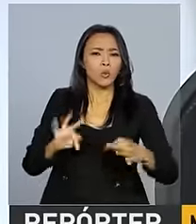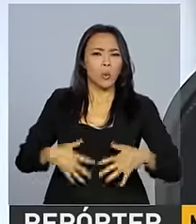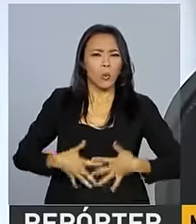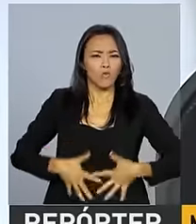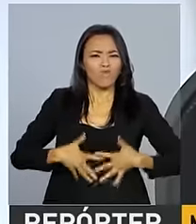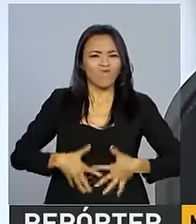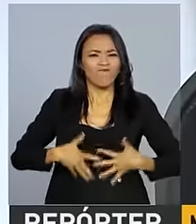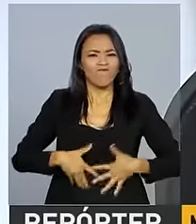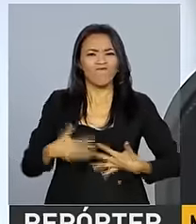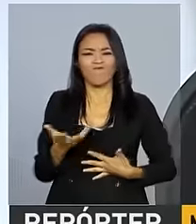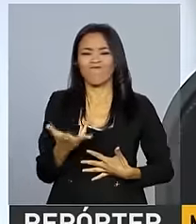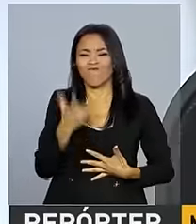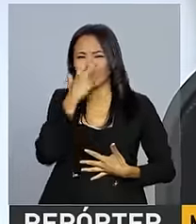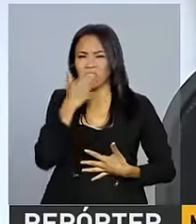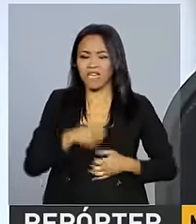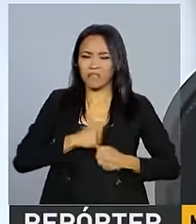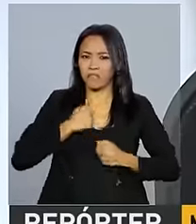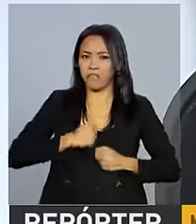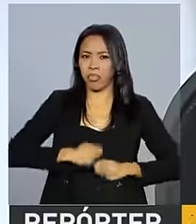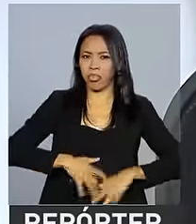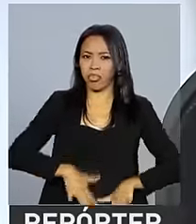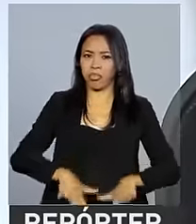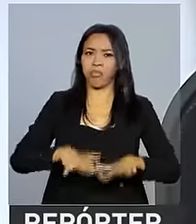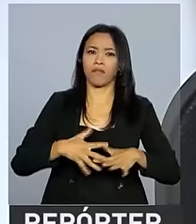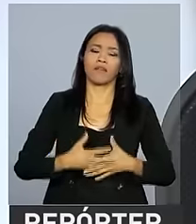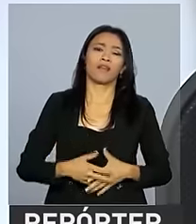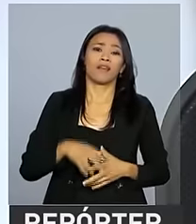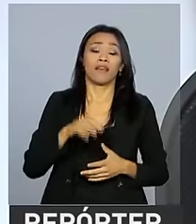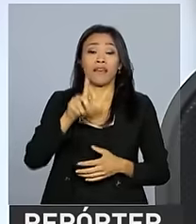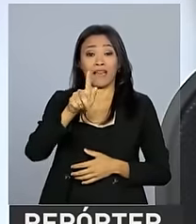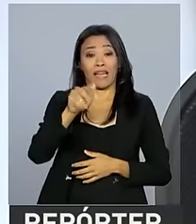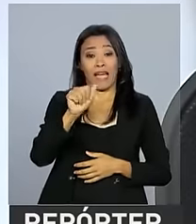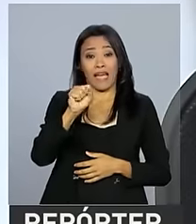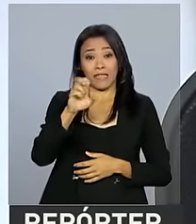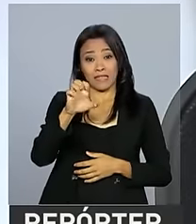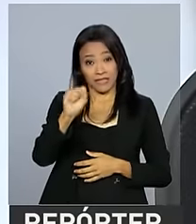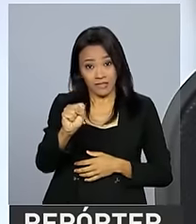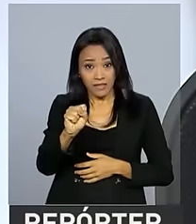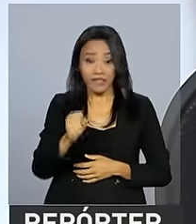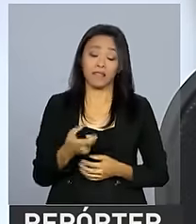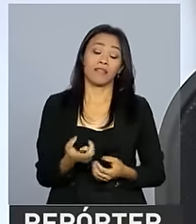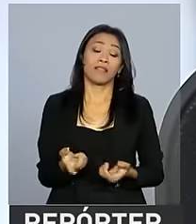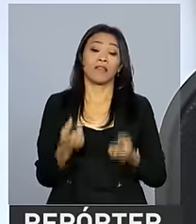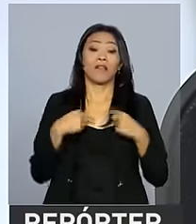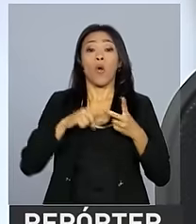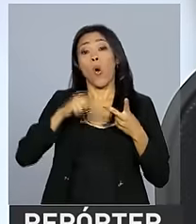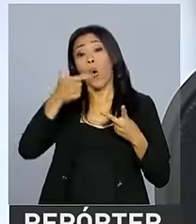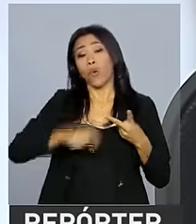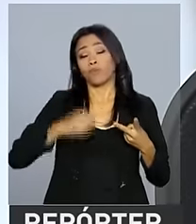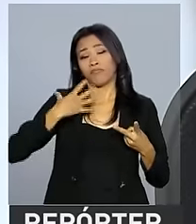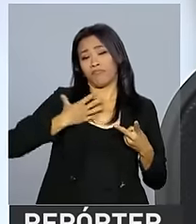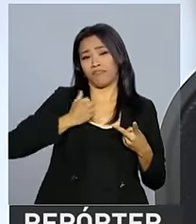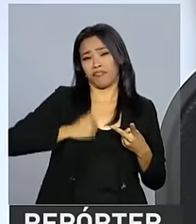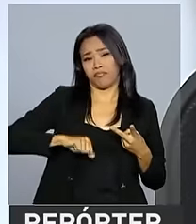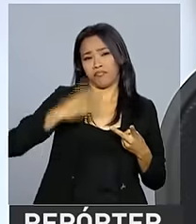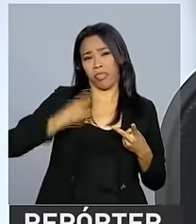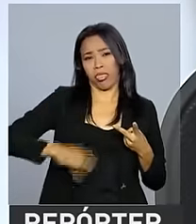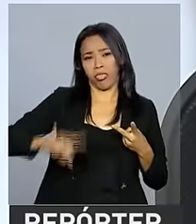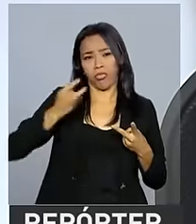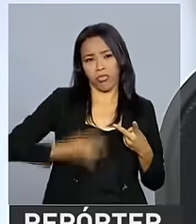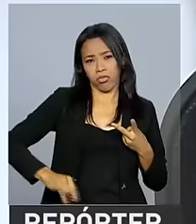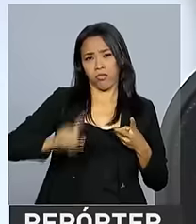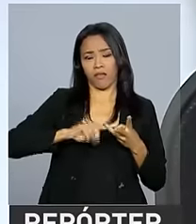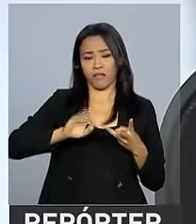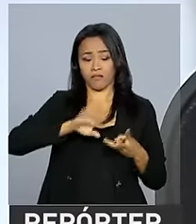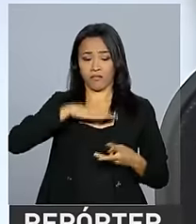às vezes a barriga se distende enche de gases tem paciente que tem é diarreia às vezes náuseas